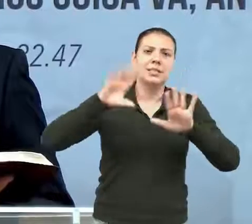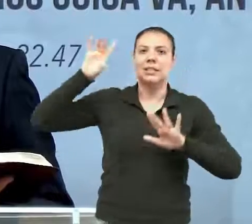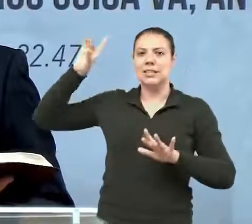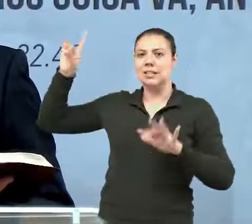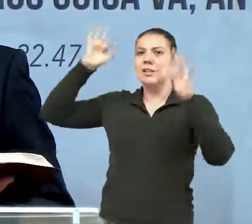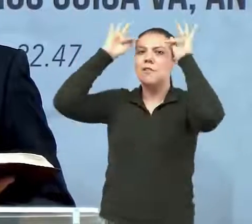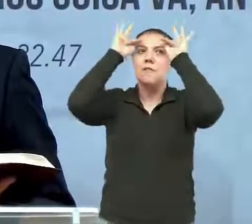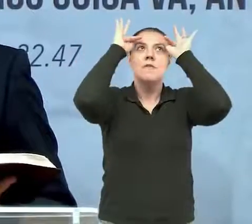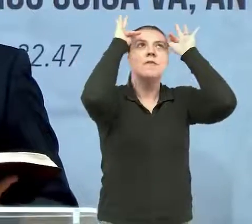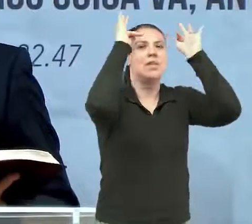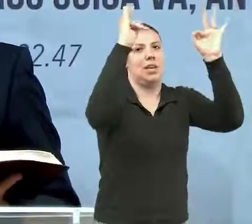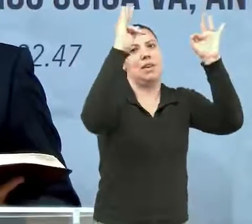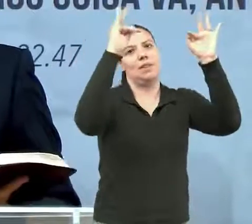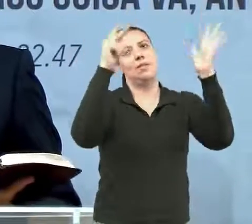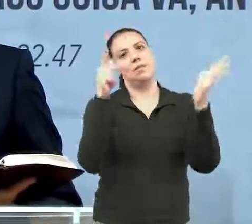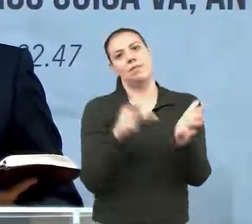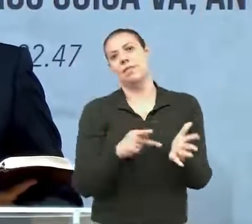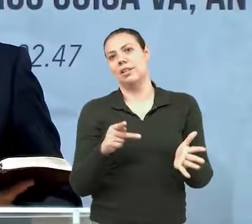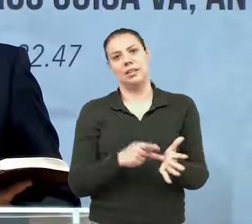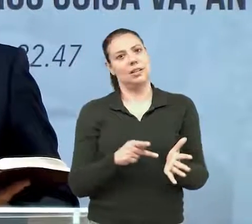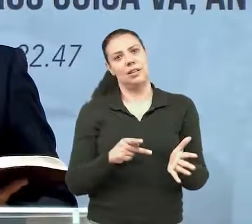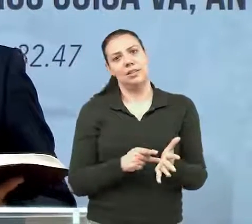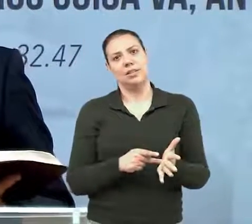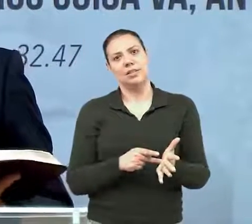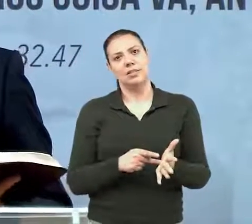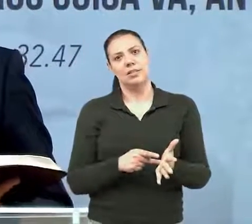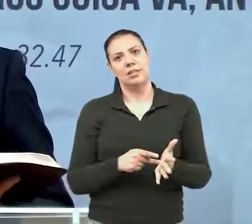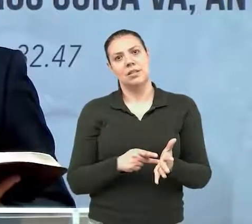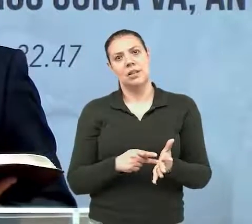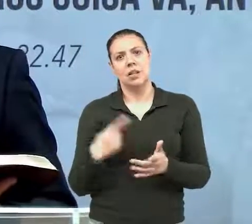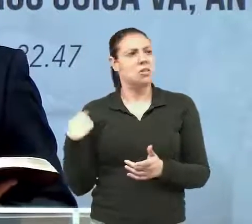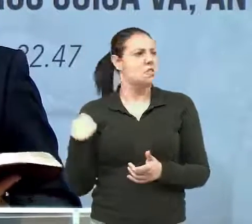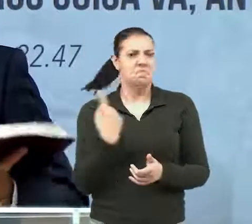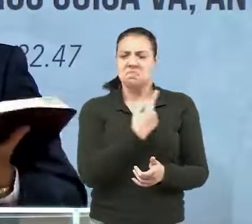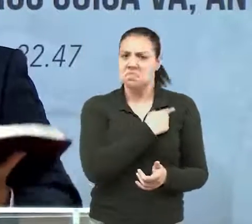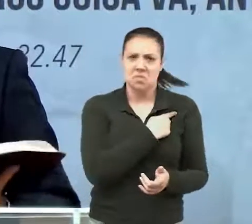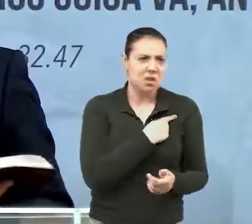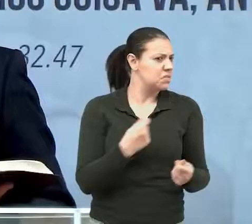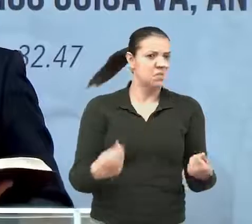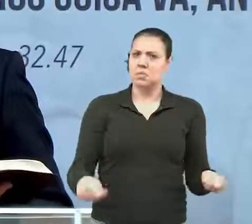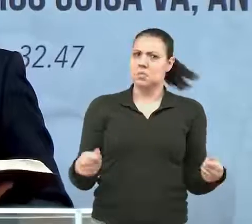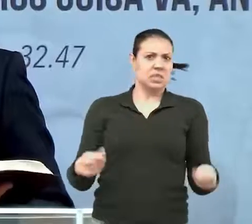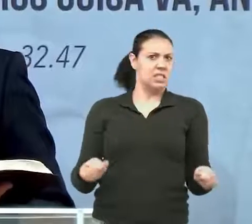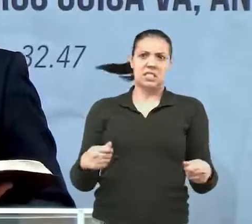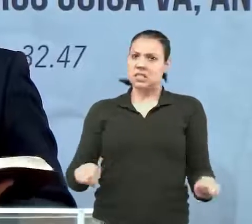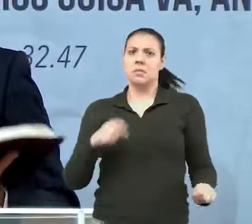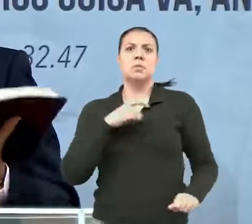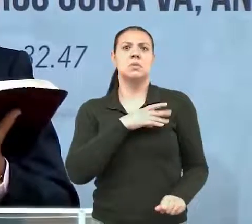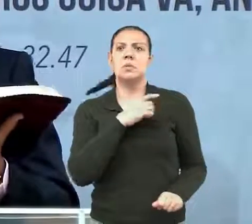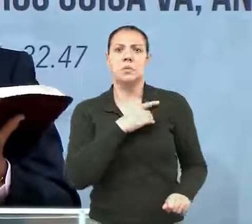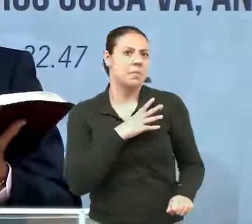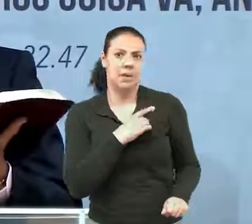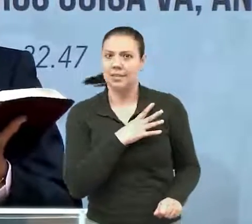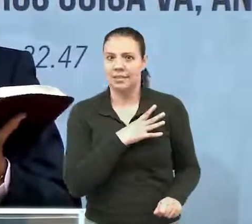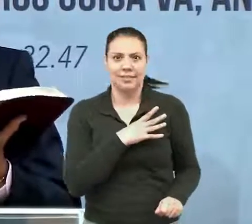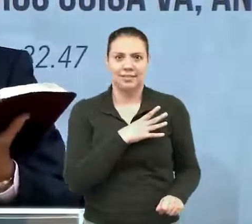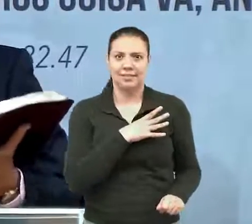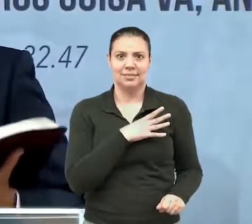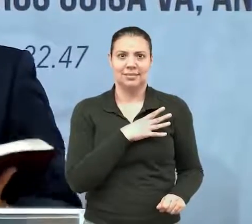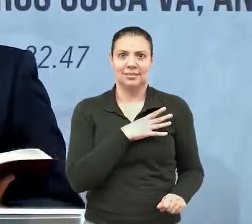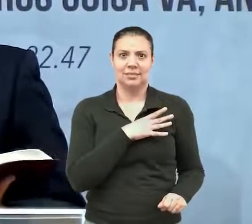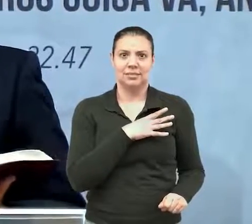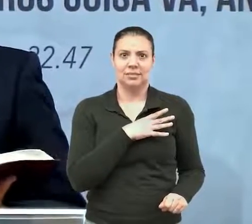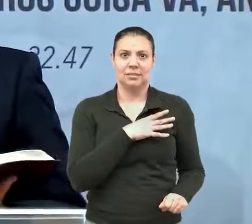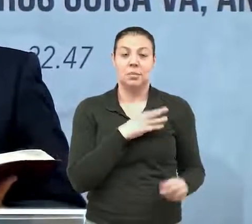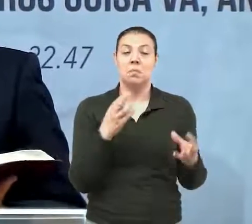verdadeiras. Nós não precisamos nos render ao medo, nos capitular ao medo. Tem muita gente querendo